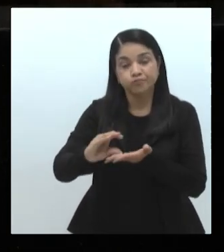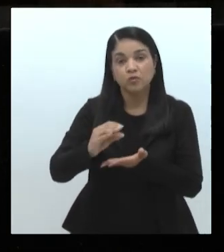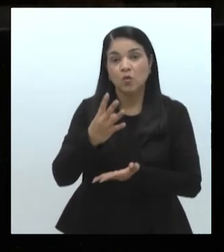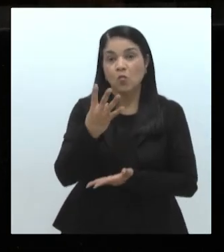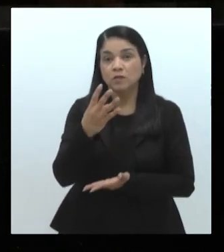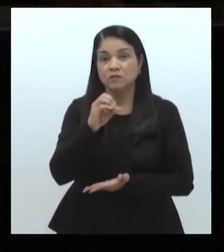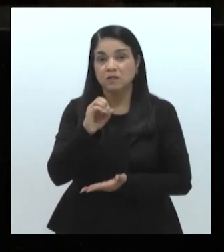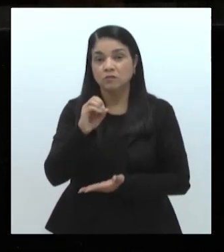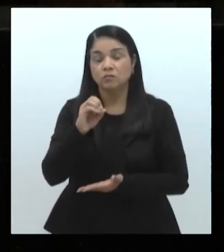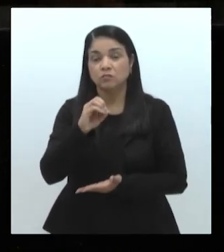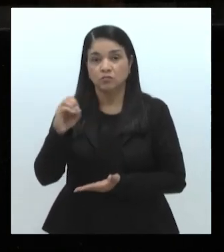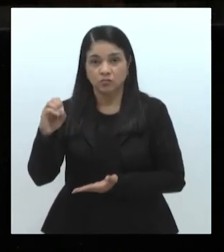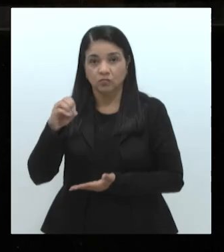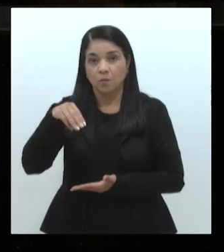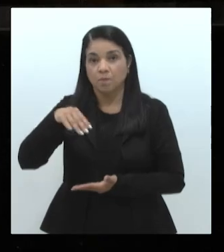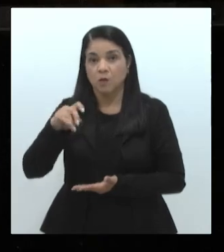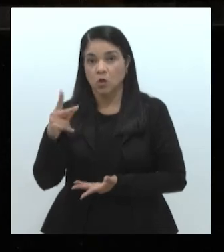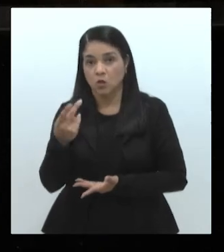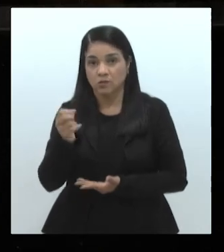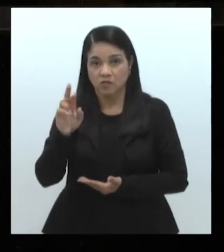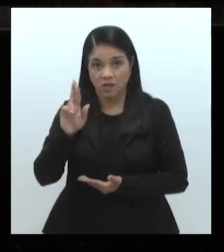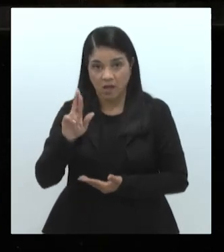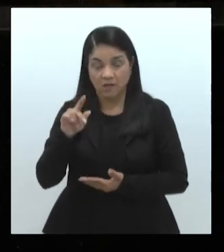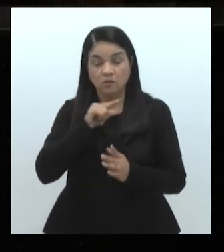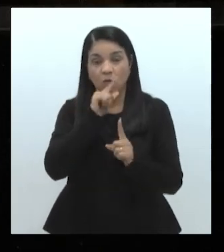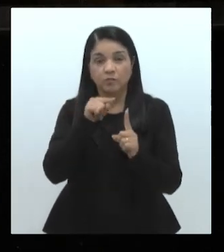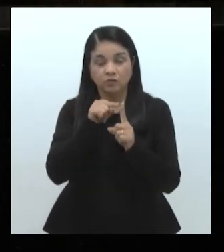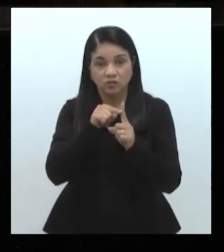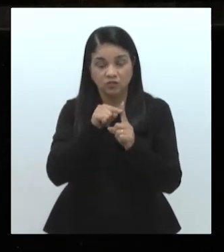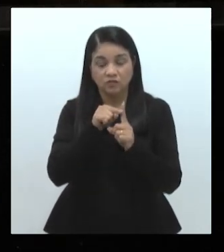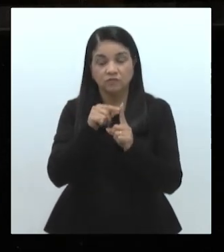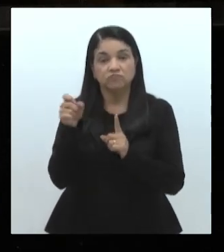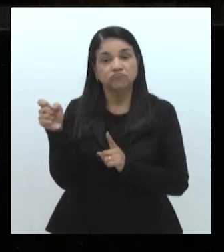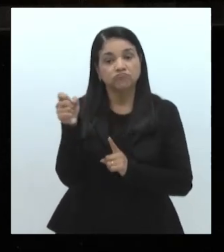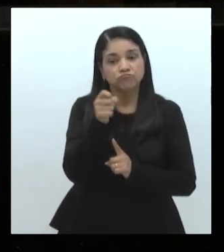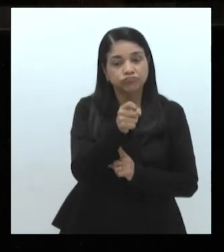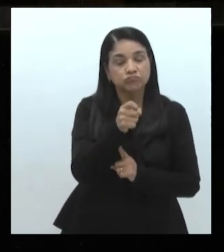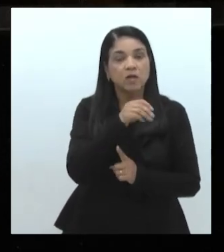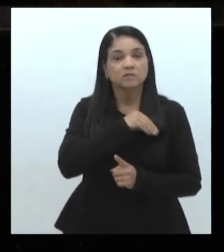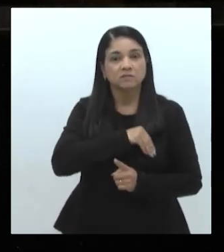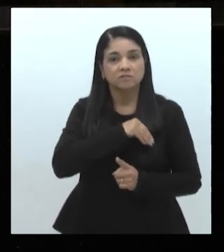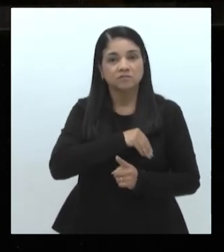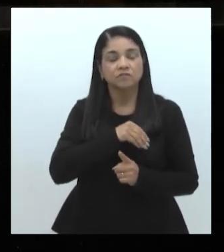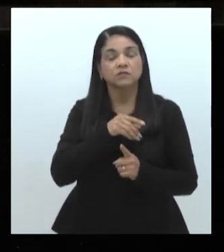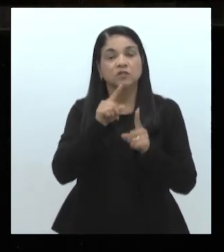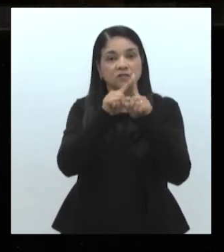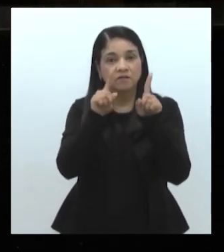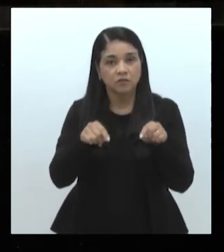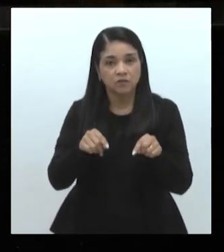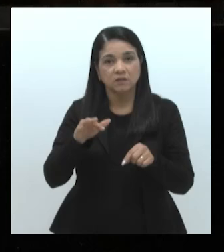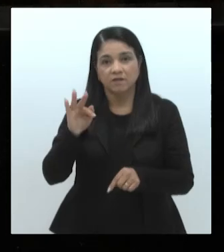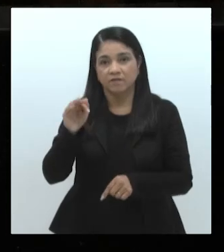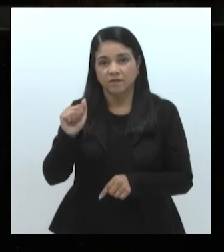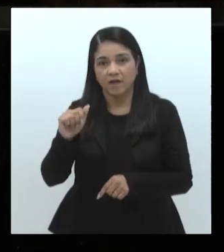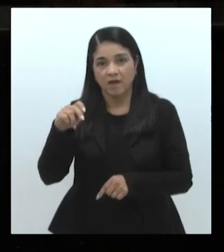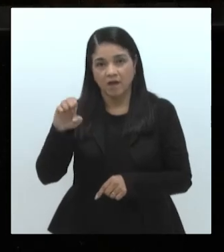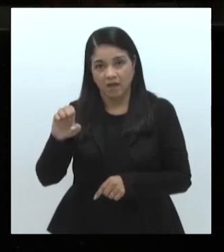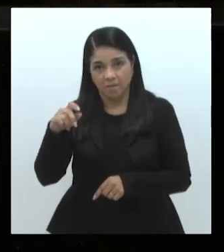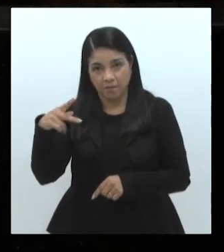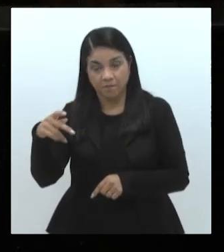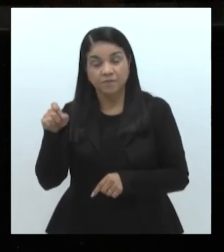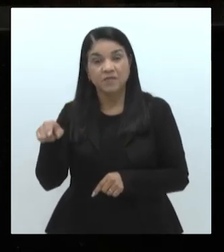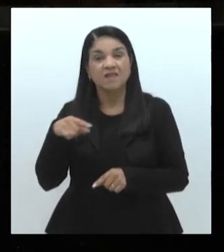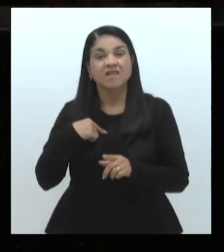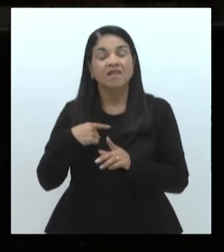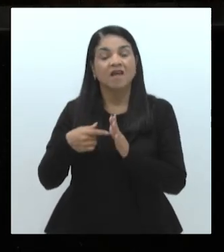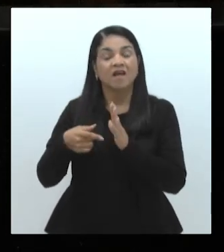O objetivo é viabilizar o reenquadramento dos servidores da FAEP que enfrentam desafios desde o